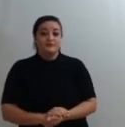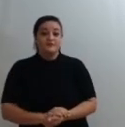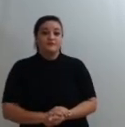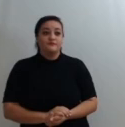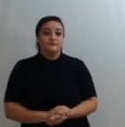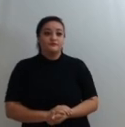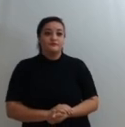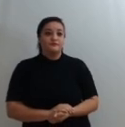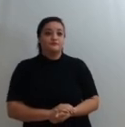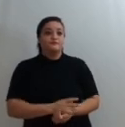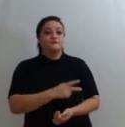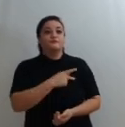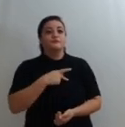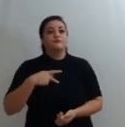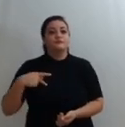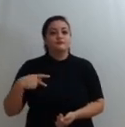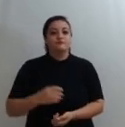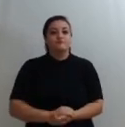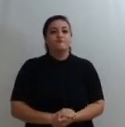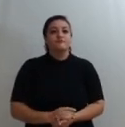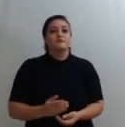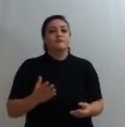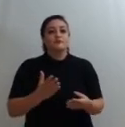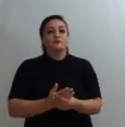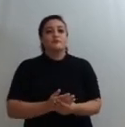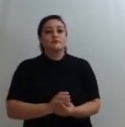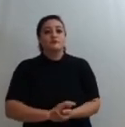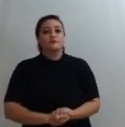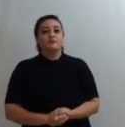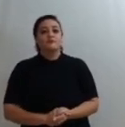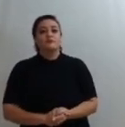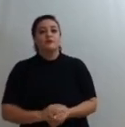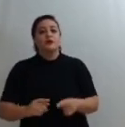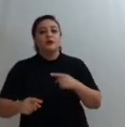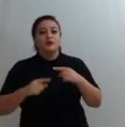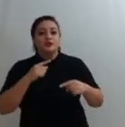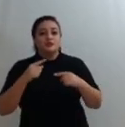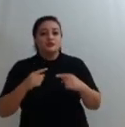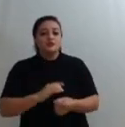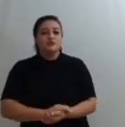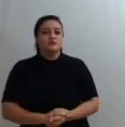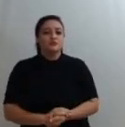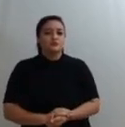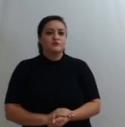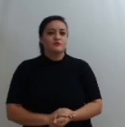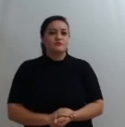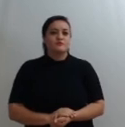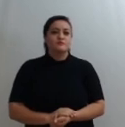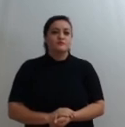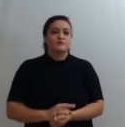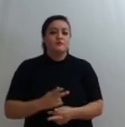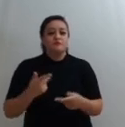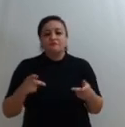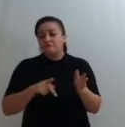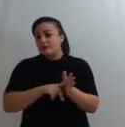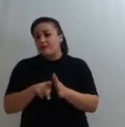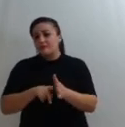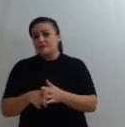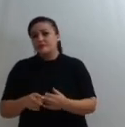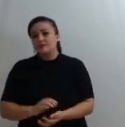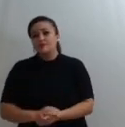Senhor presidente, nesse caso, se discute a questão de... São algumas questões referentes